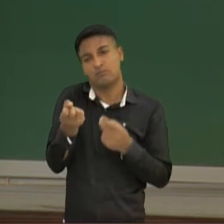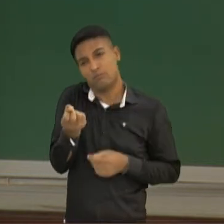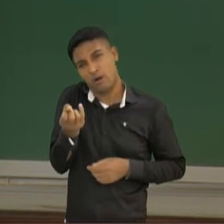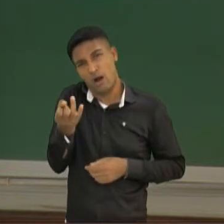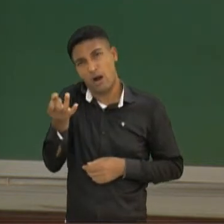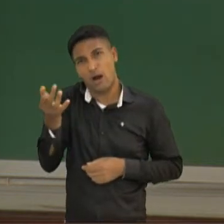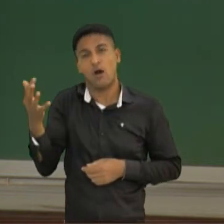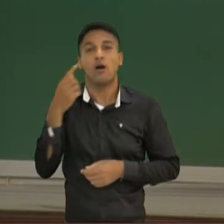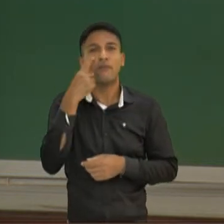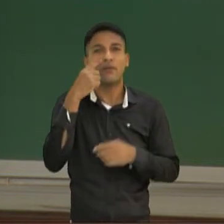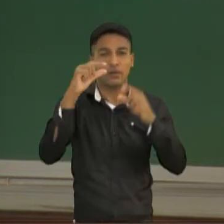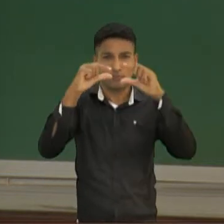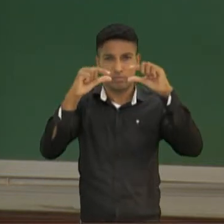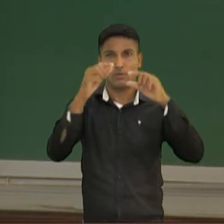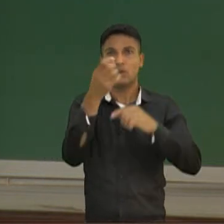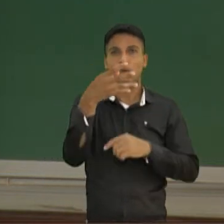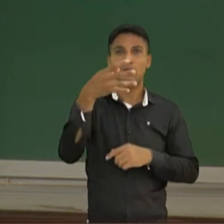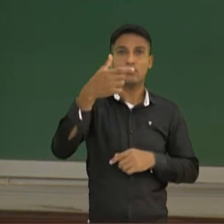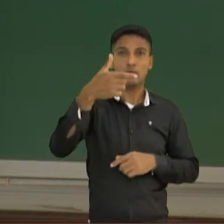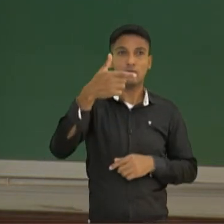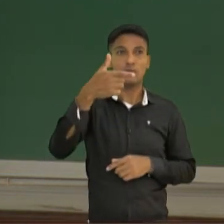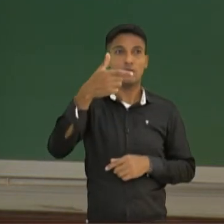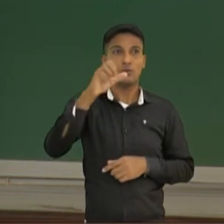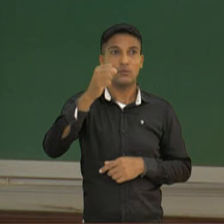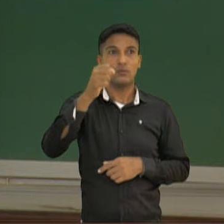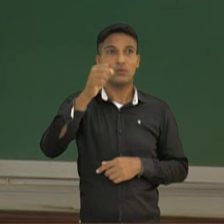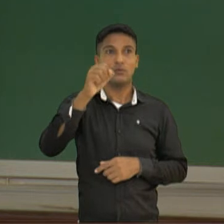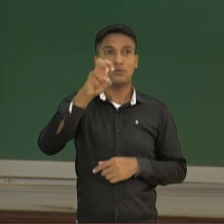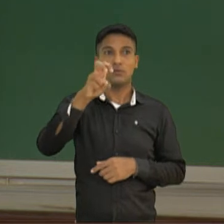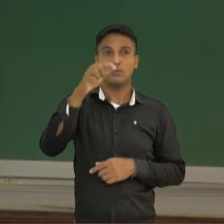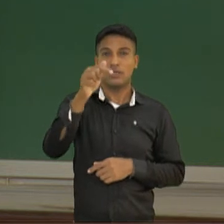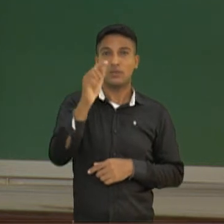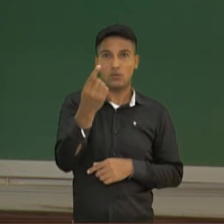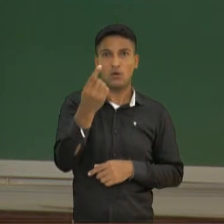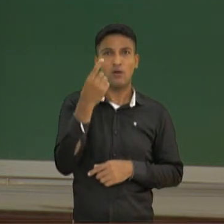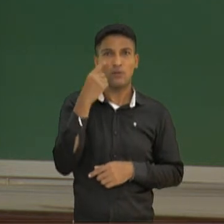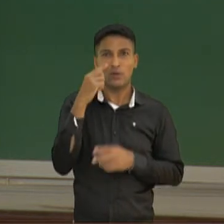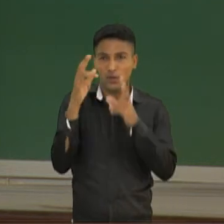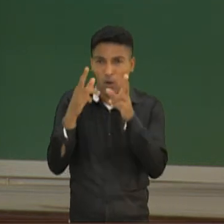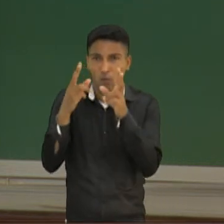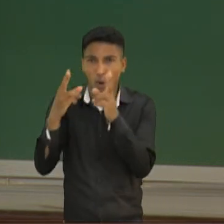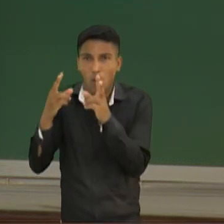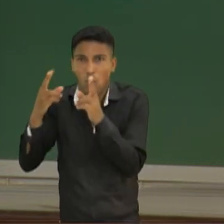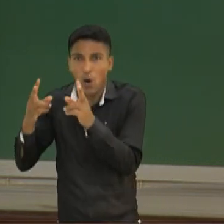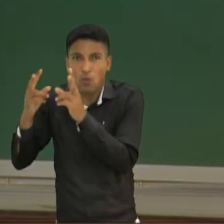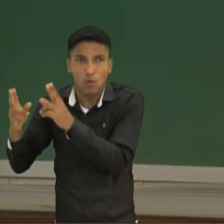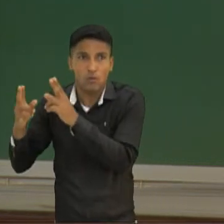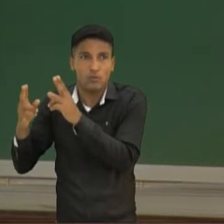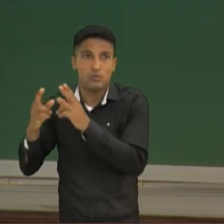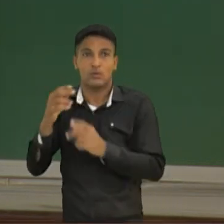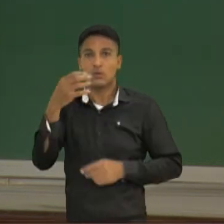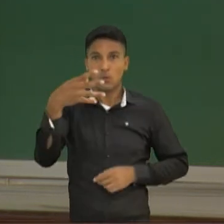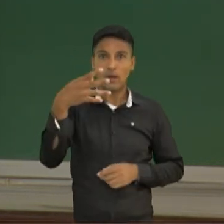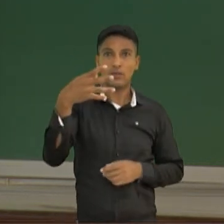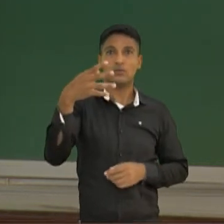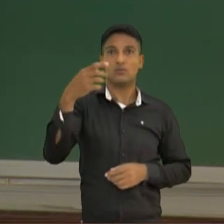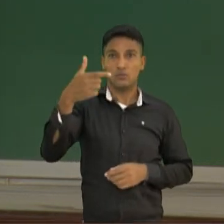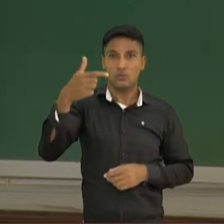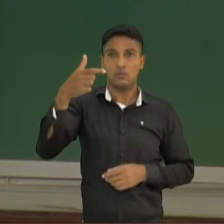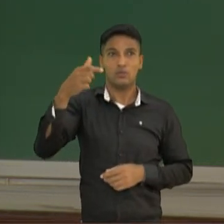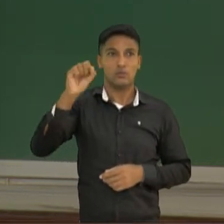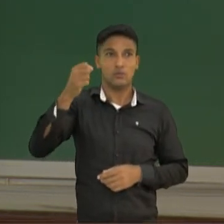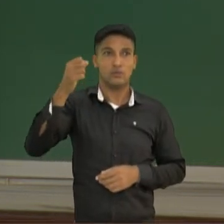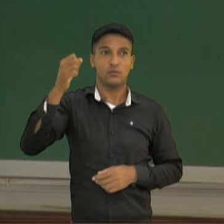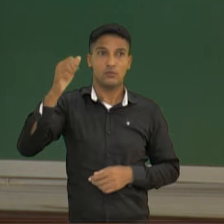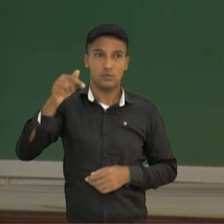7, 1. 4, 2, 8, 5, 7, 1. 4, 2, 8, 5, 7, 1. Então, está se repetindo